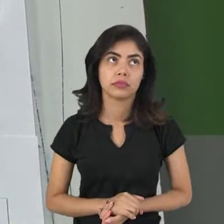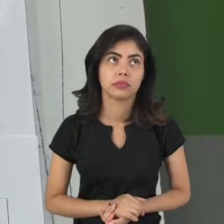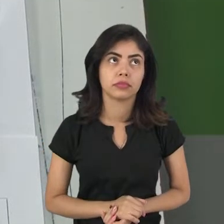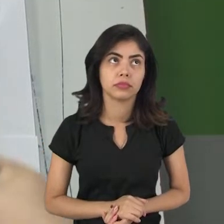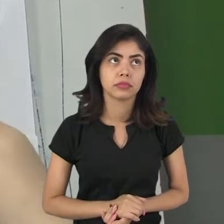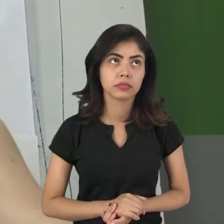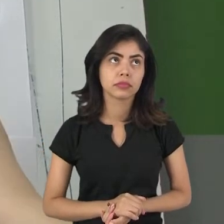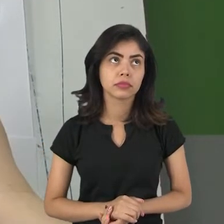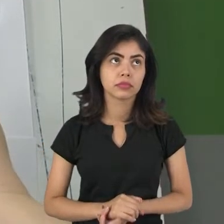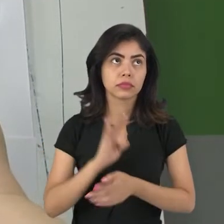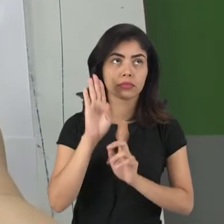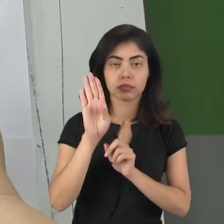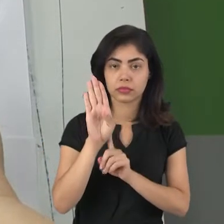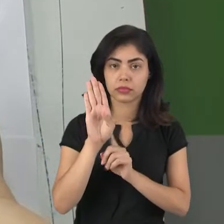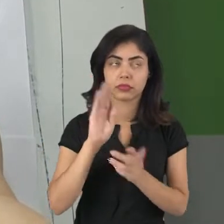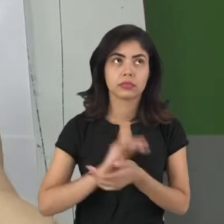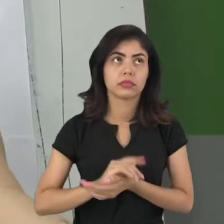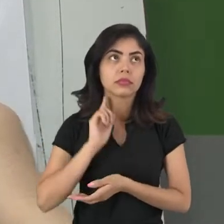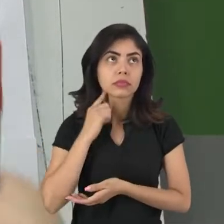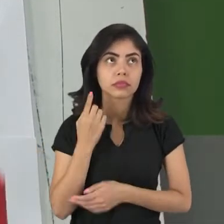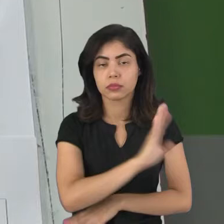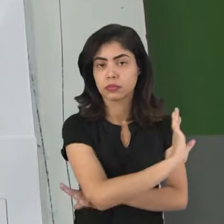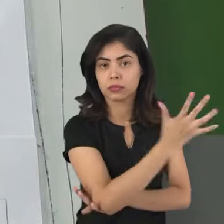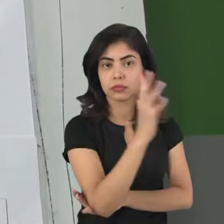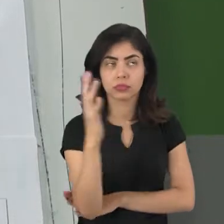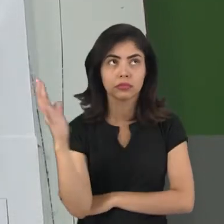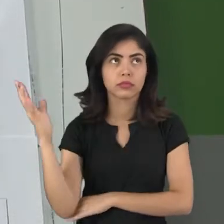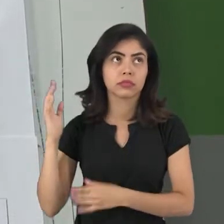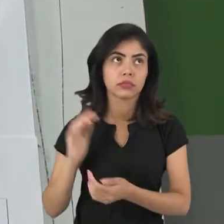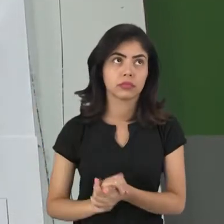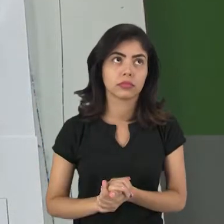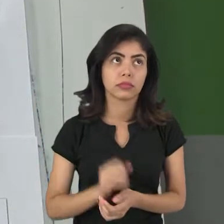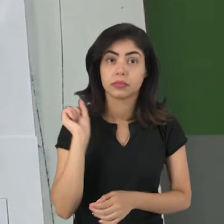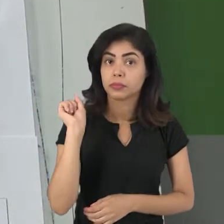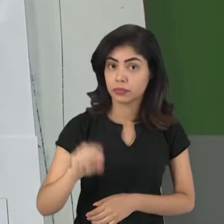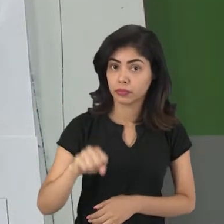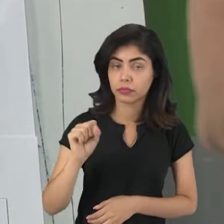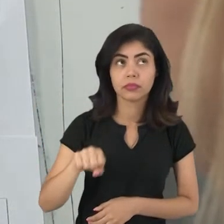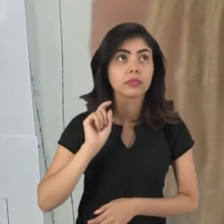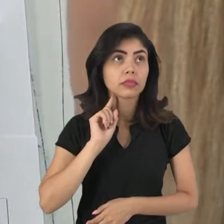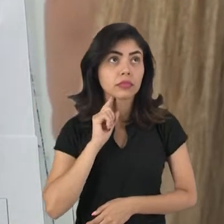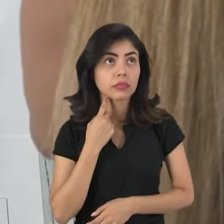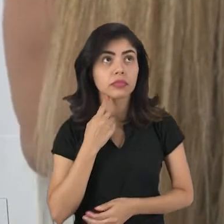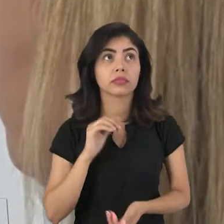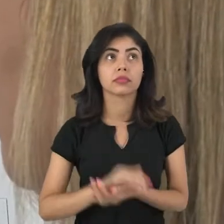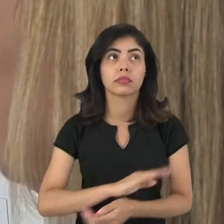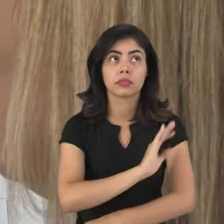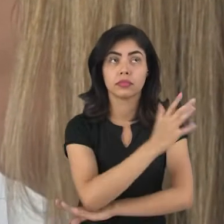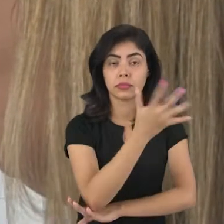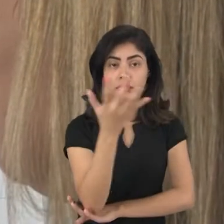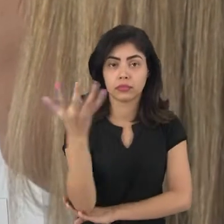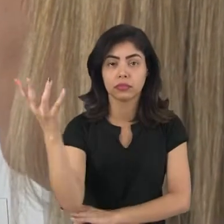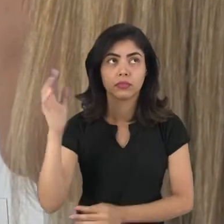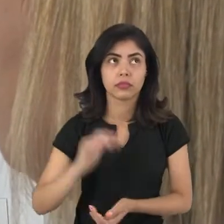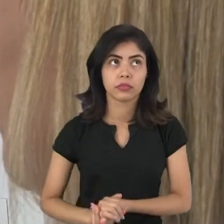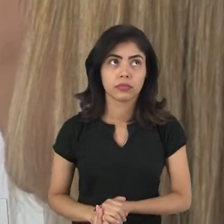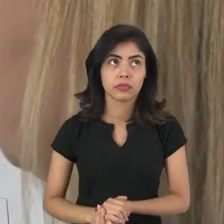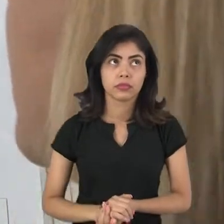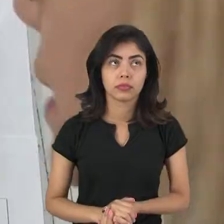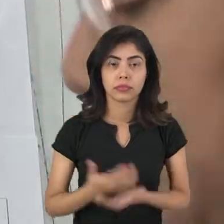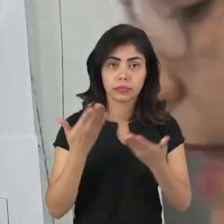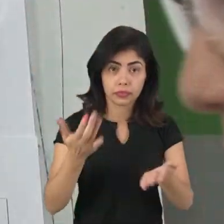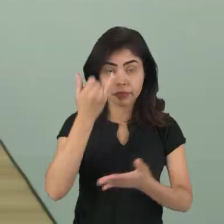Aí, na alternativa B, poluição da natureza? Sim, a poluição da natureza. Está falando, está